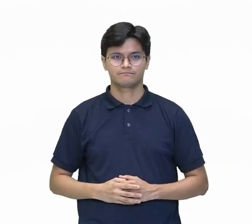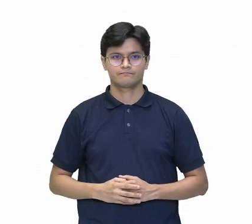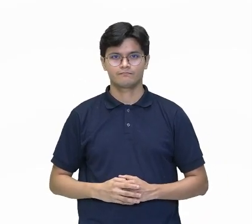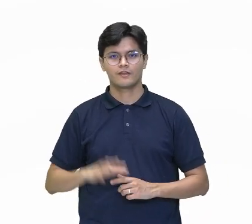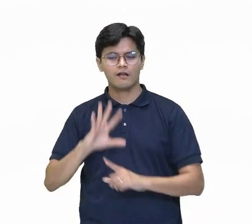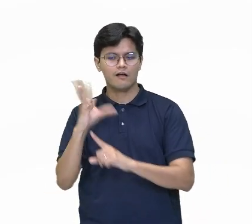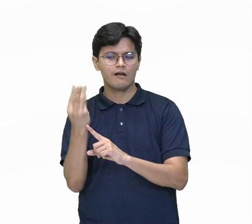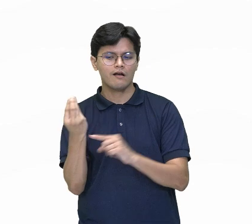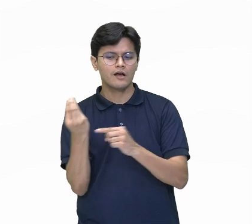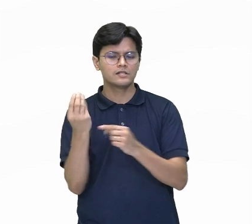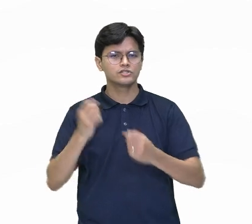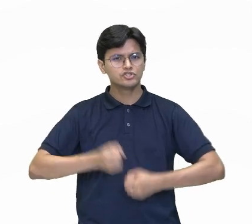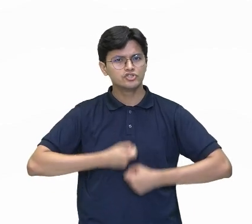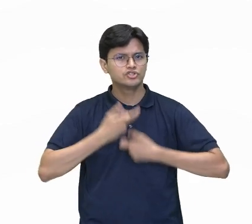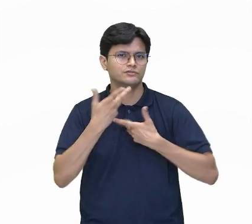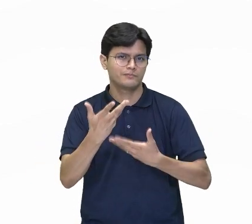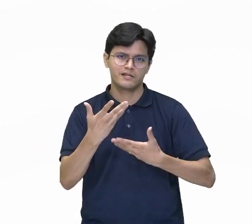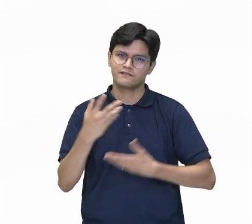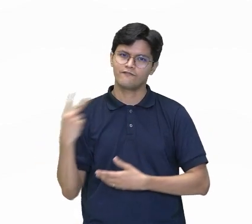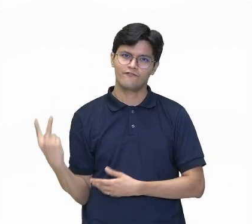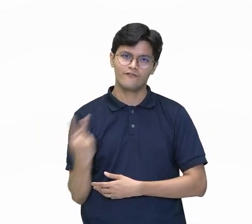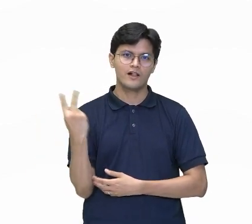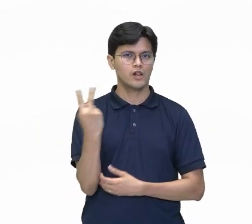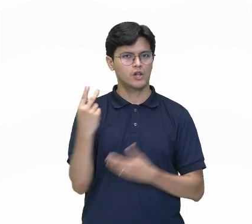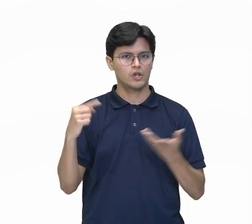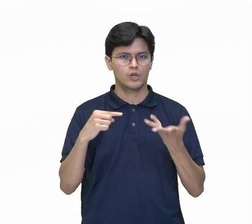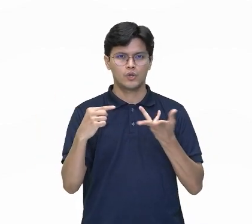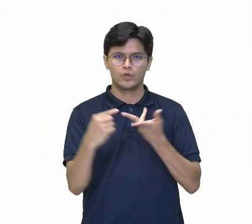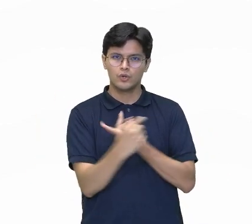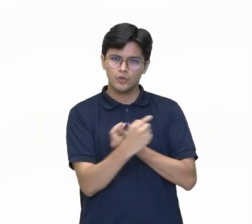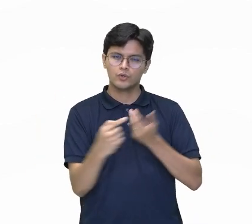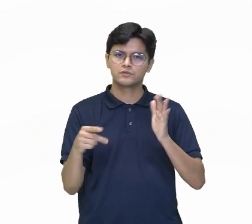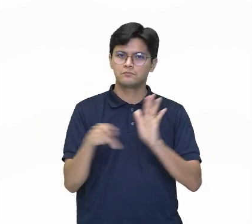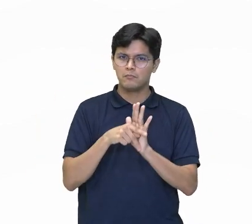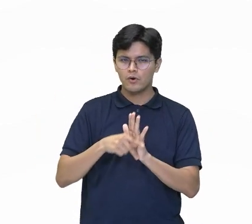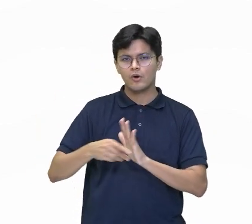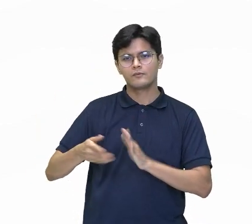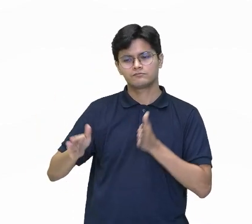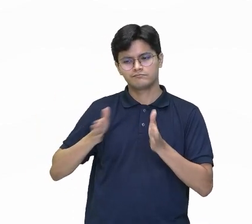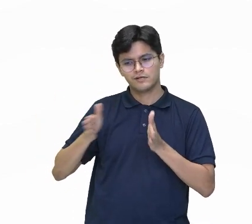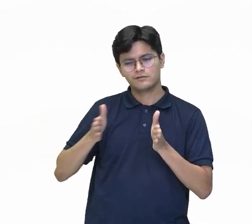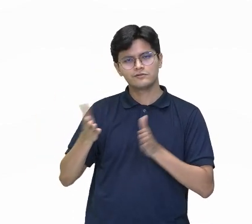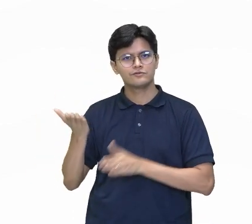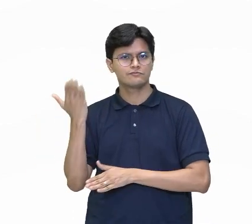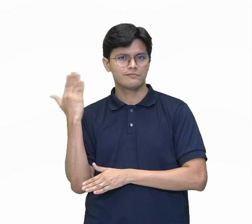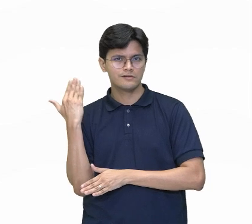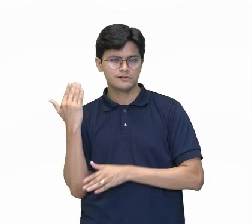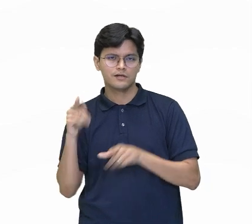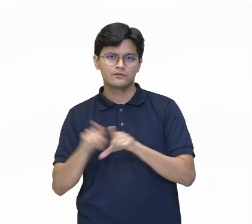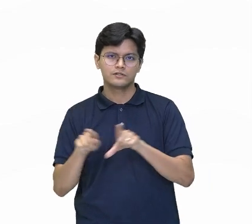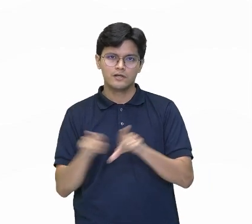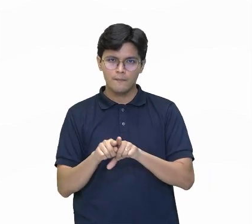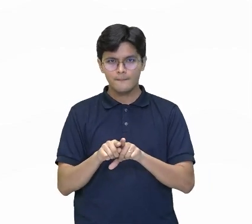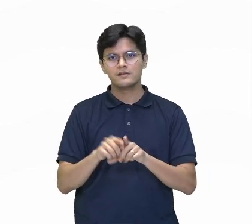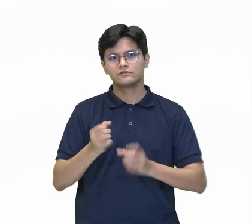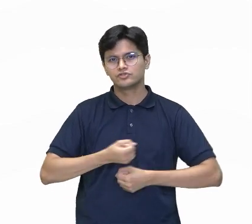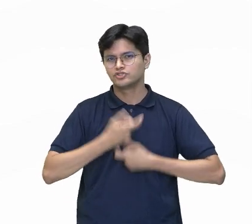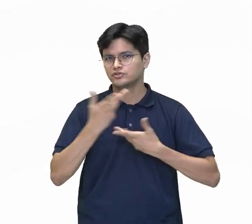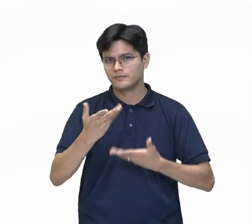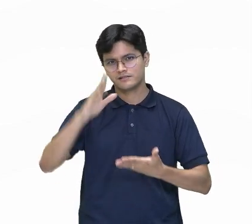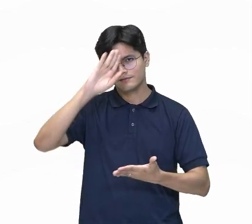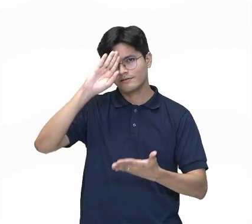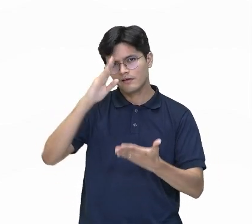reflete o quê? Valores. Valores de uma época. Ela reflete crenças, modos